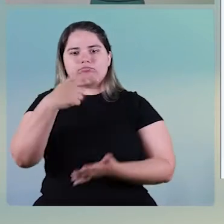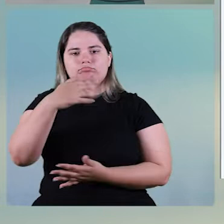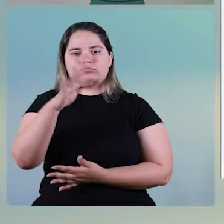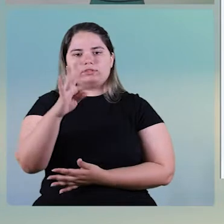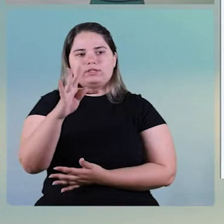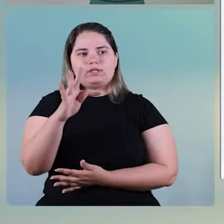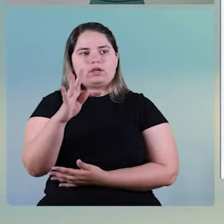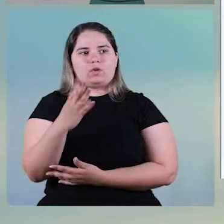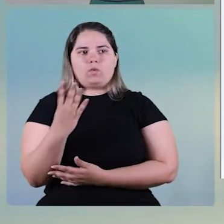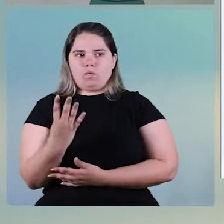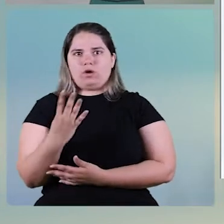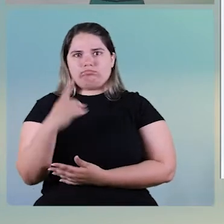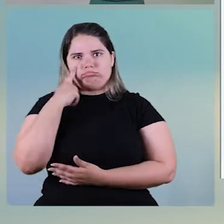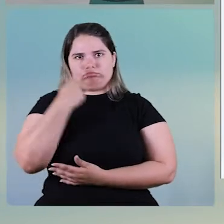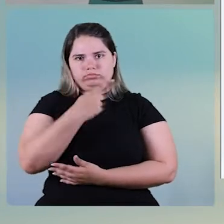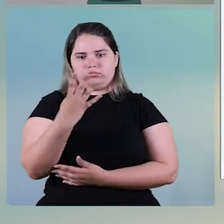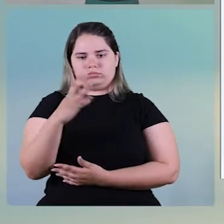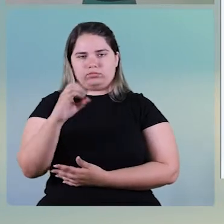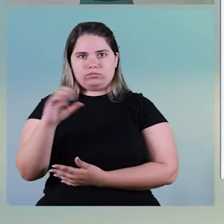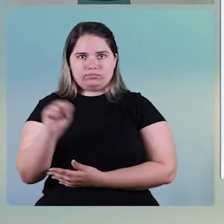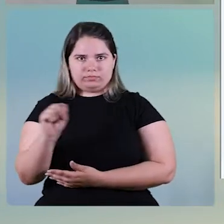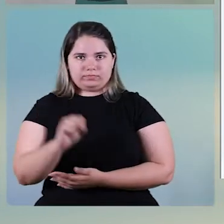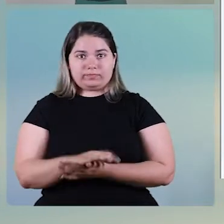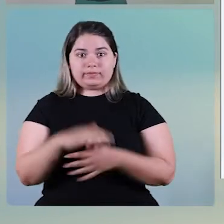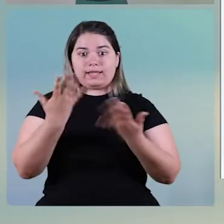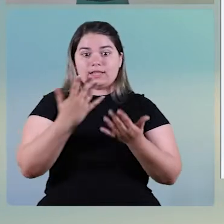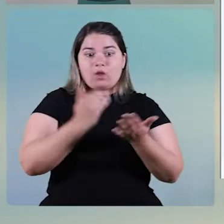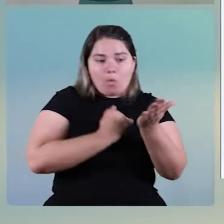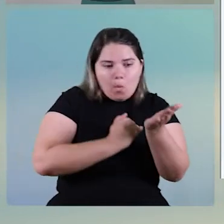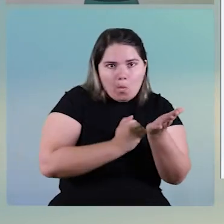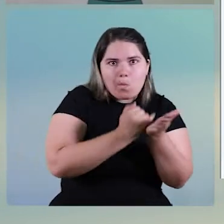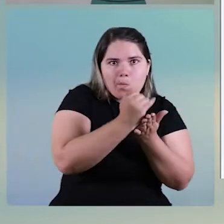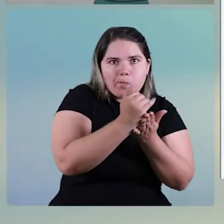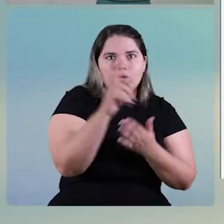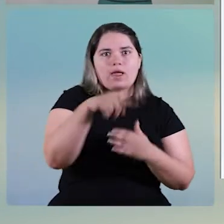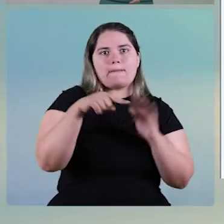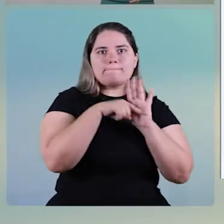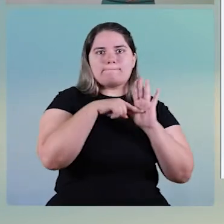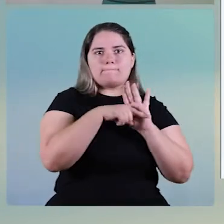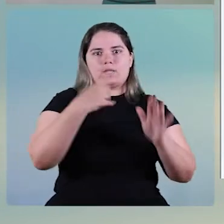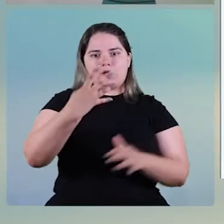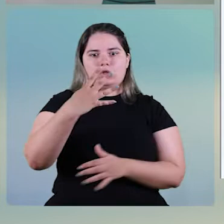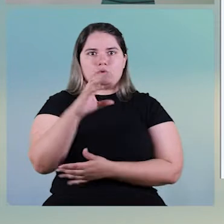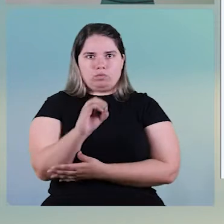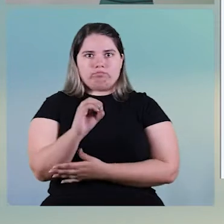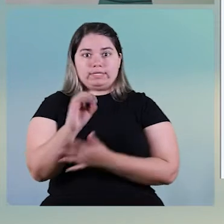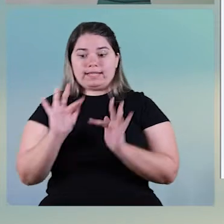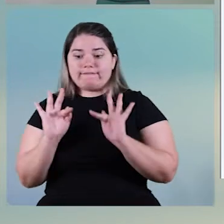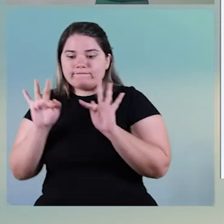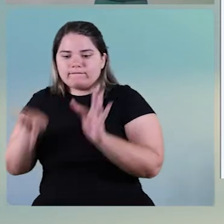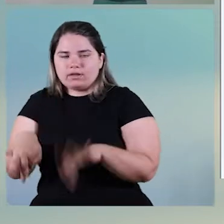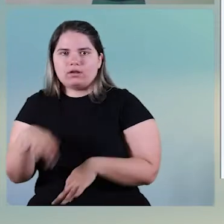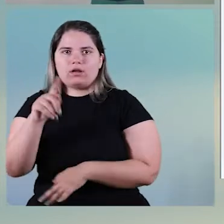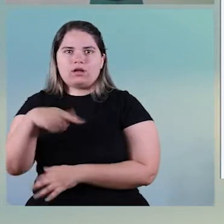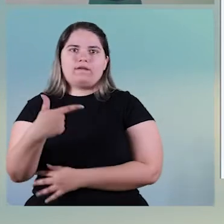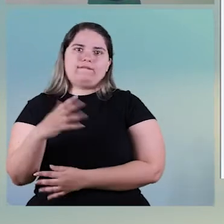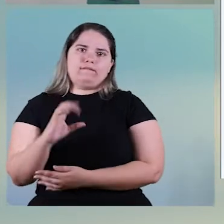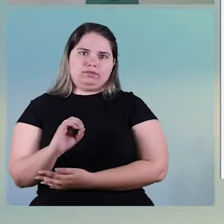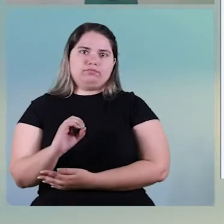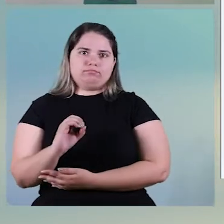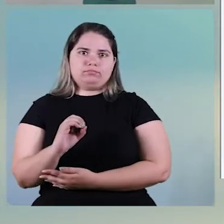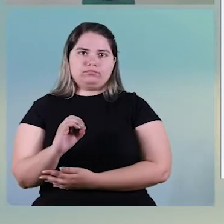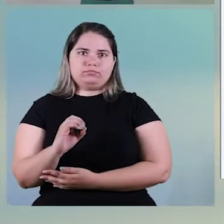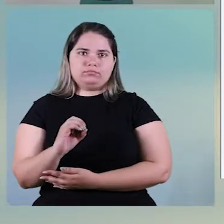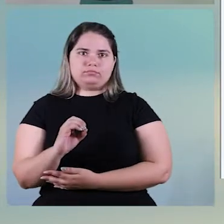final é menos 40 e a posição inicial é 20. Como é a posição final, o espaço